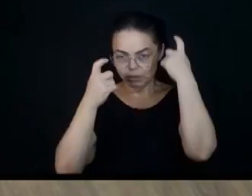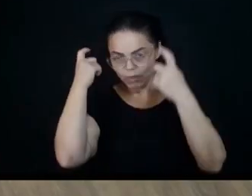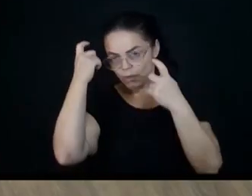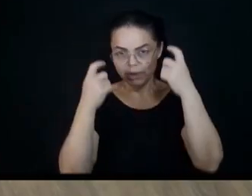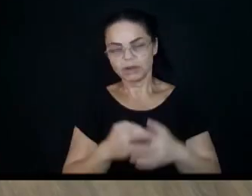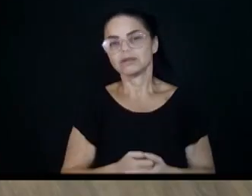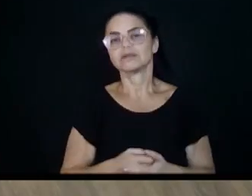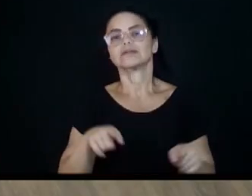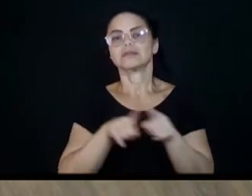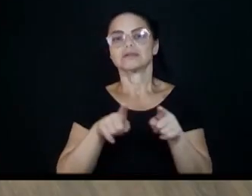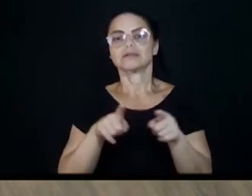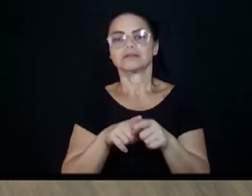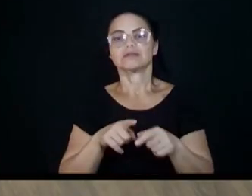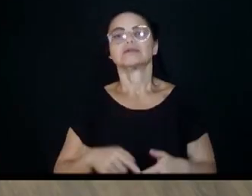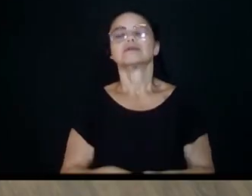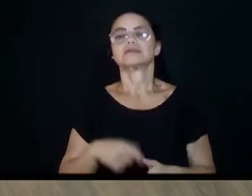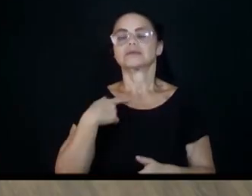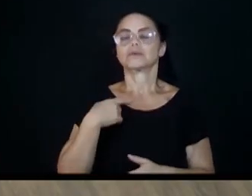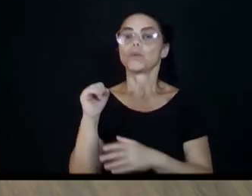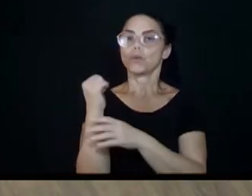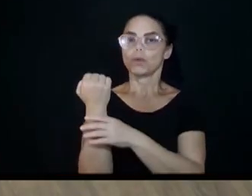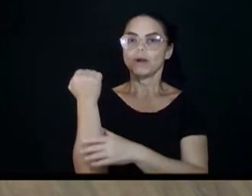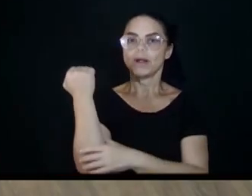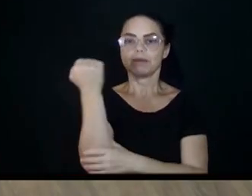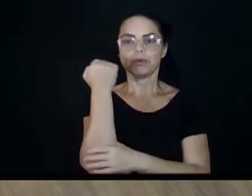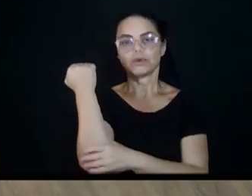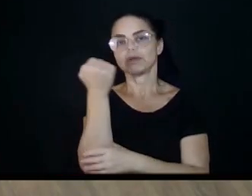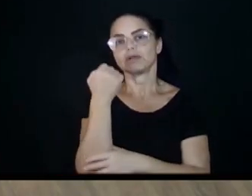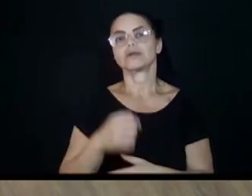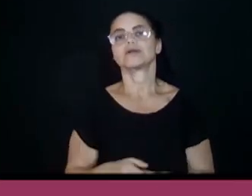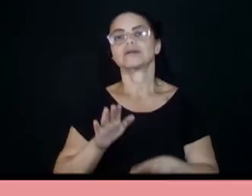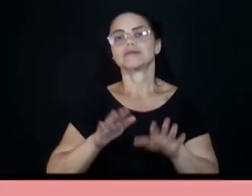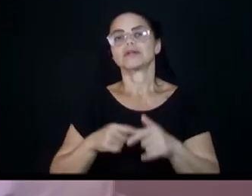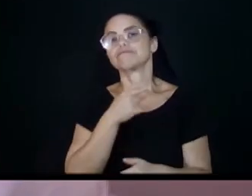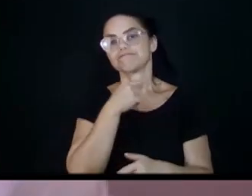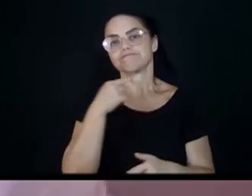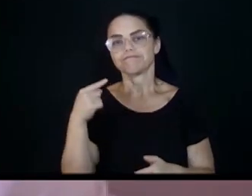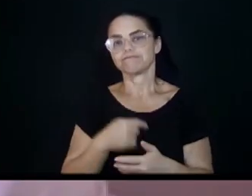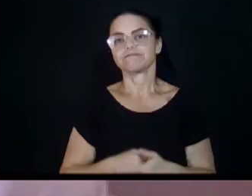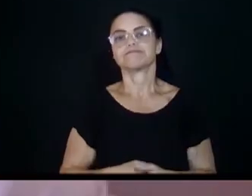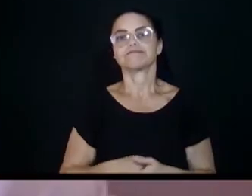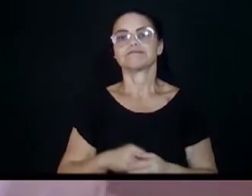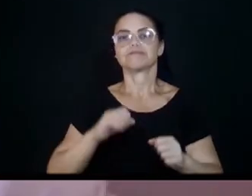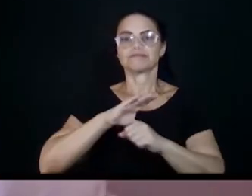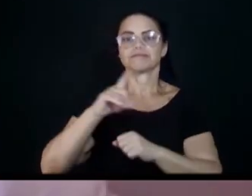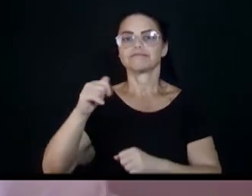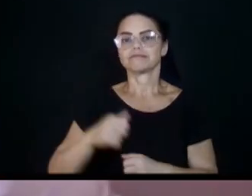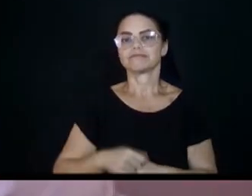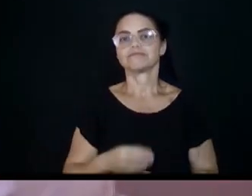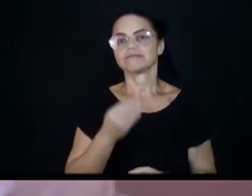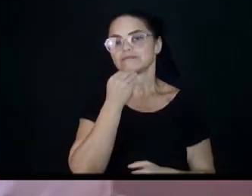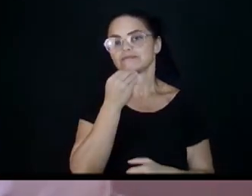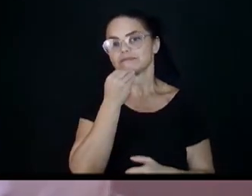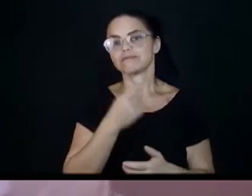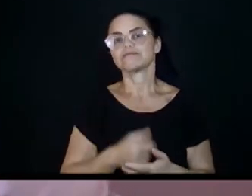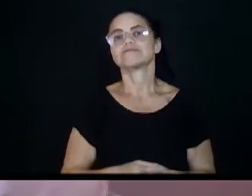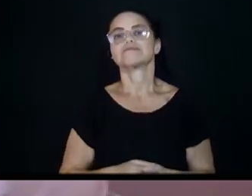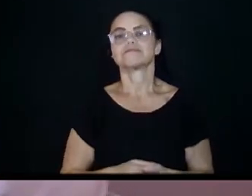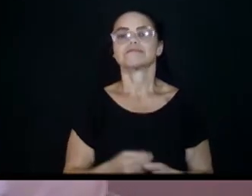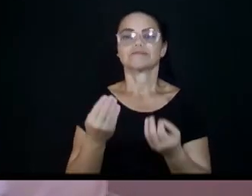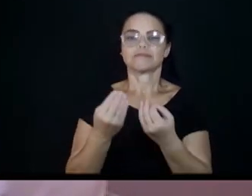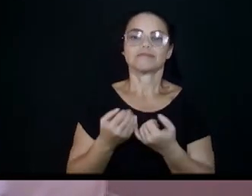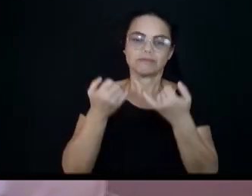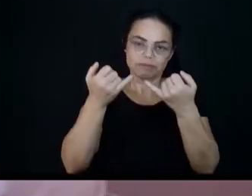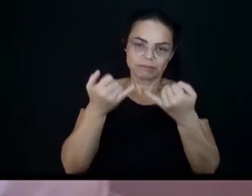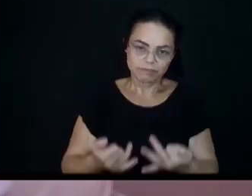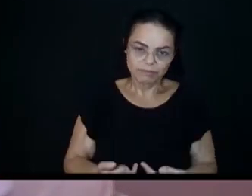alguns casos, infelizmente, até de mortalidade. Então, o esclarecimento e a oportunidade que vocês estão nos dando é muito